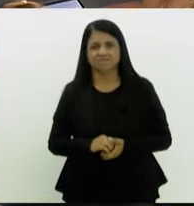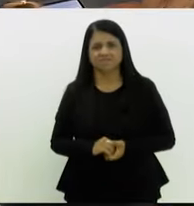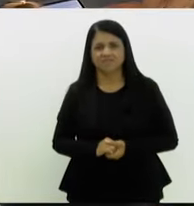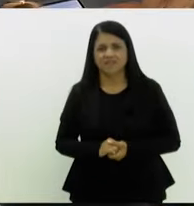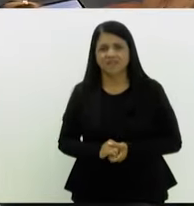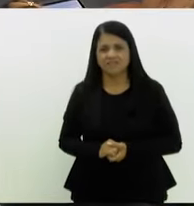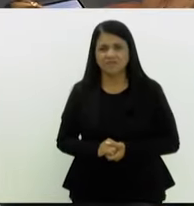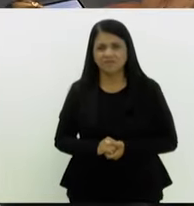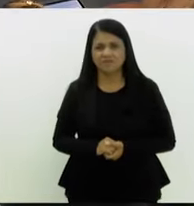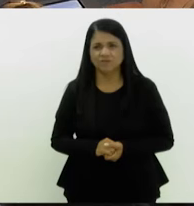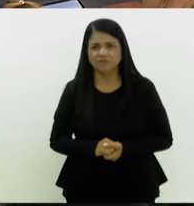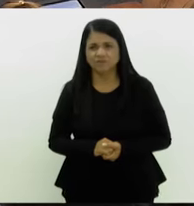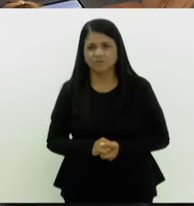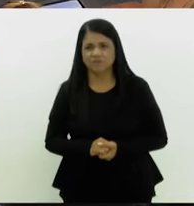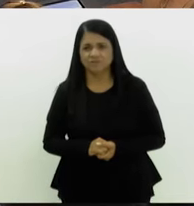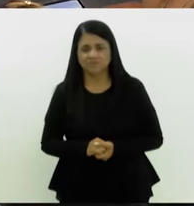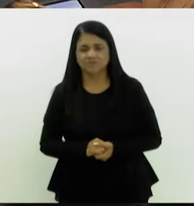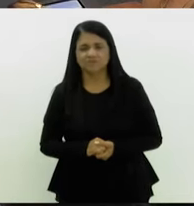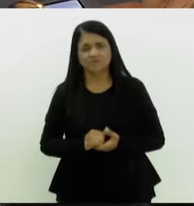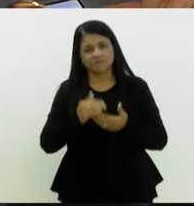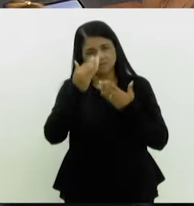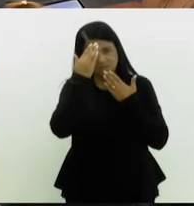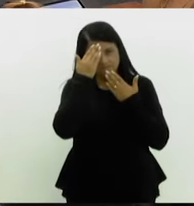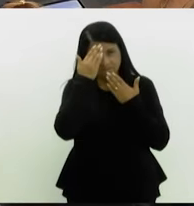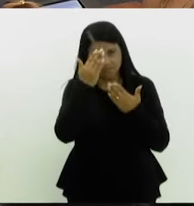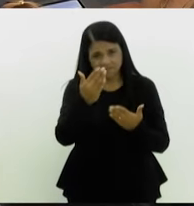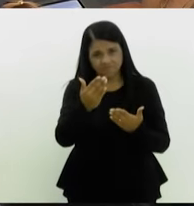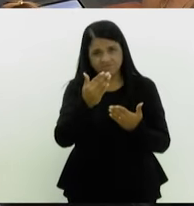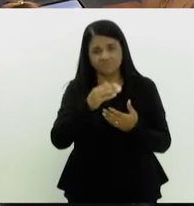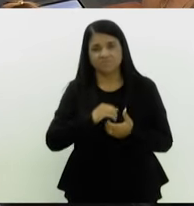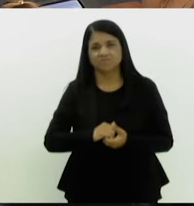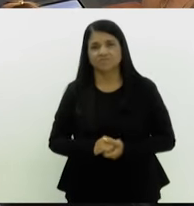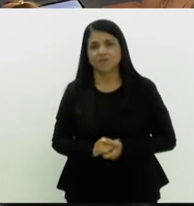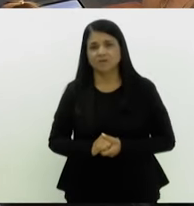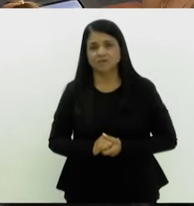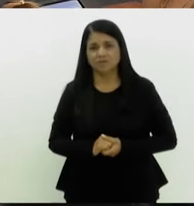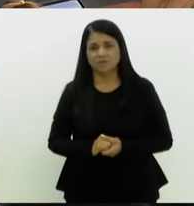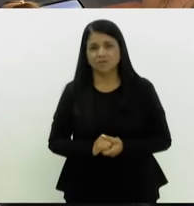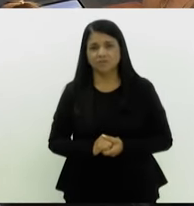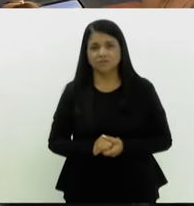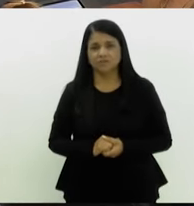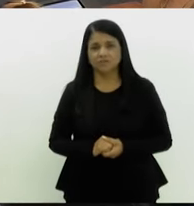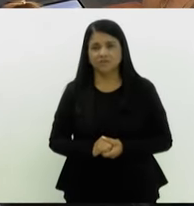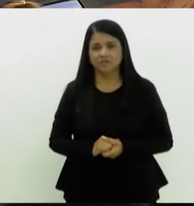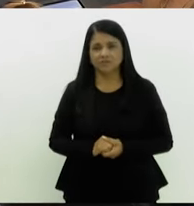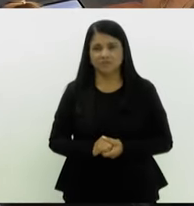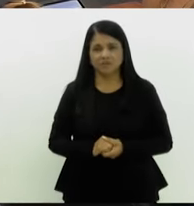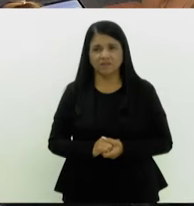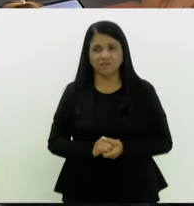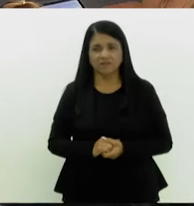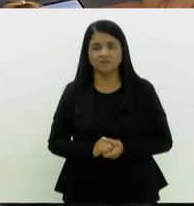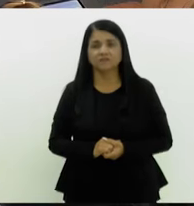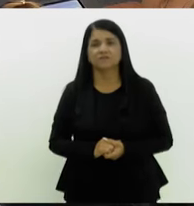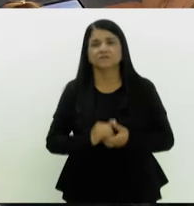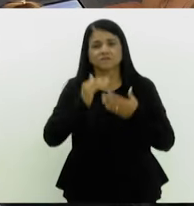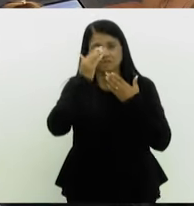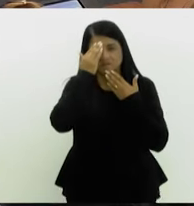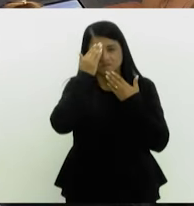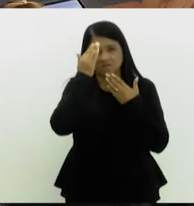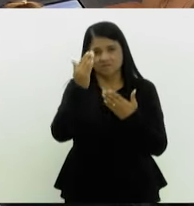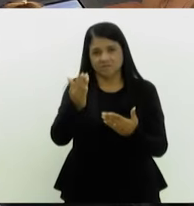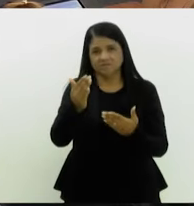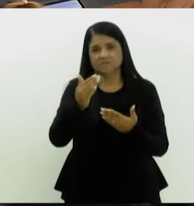Dilene muito obrigada ass Ah pois é obrigada